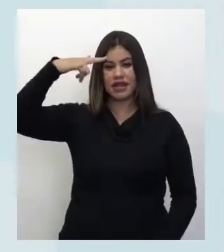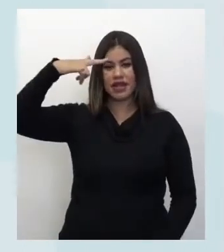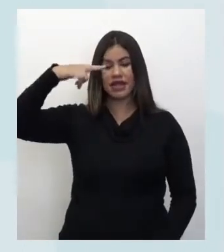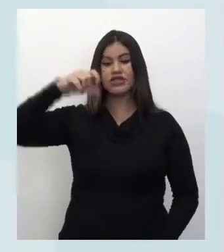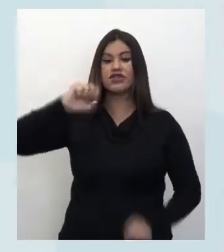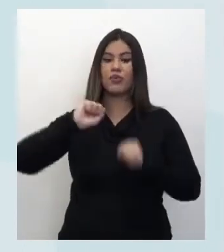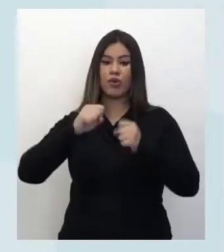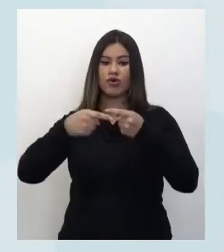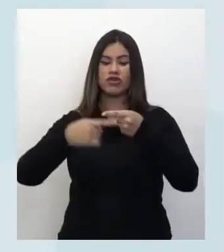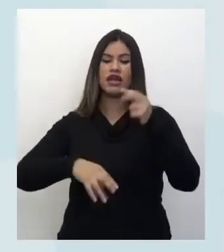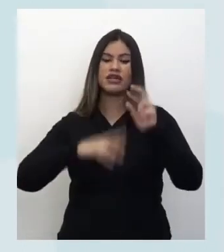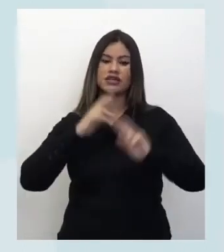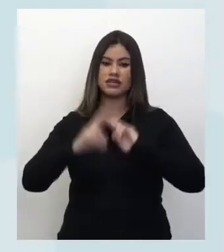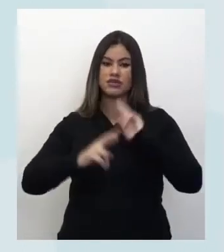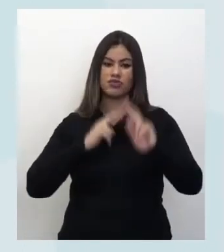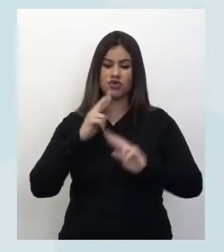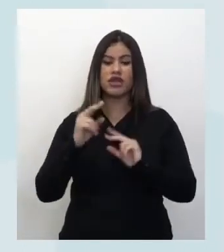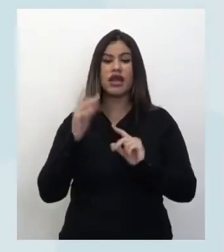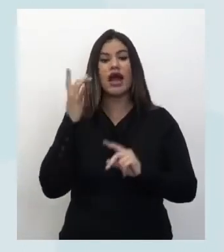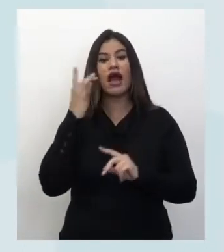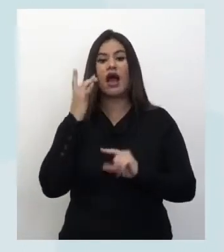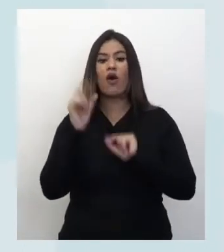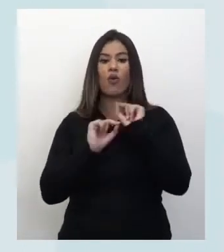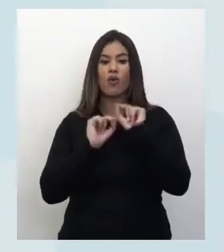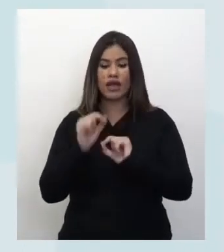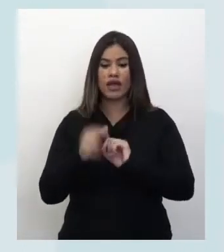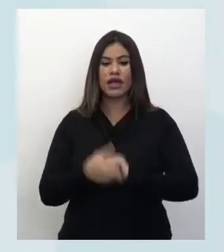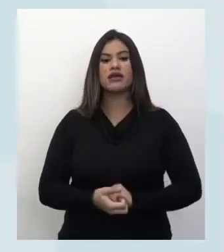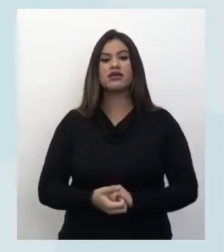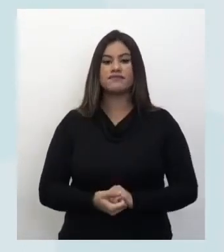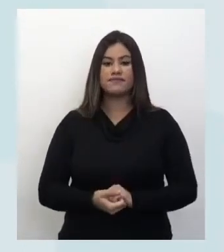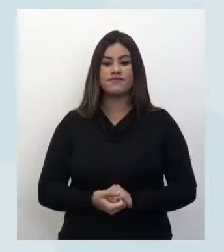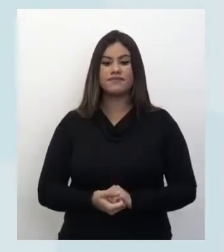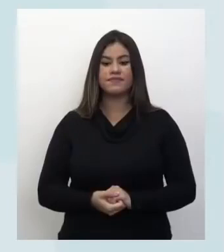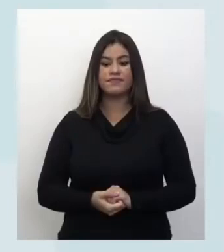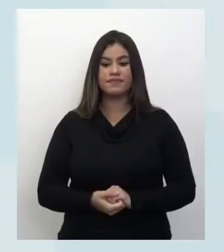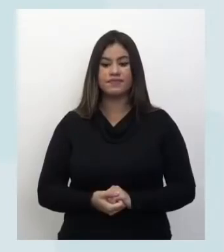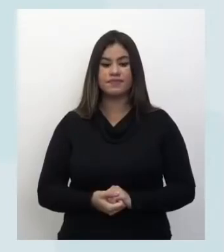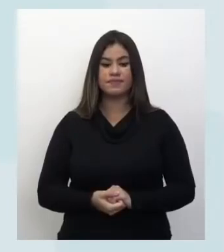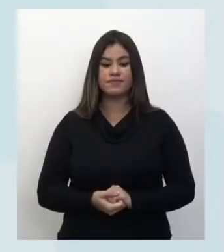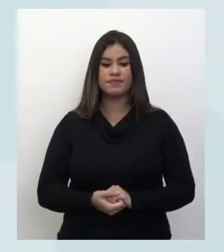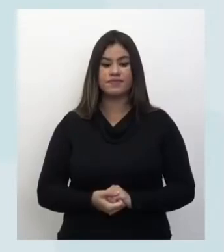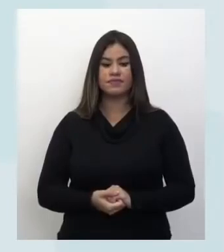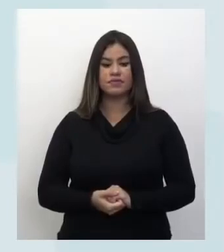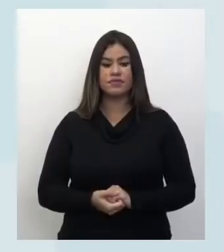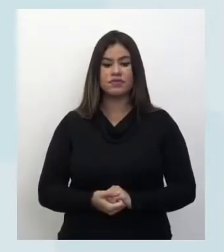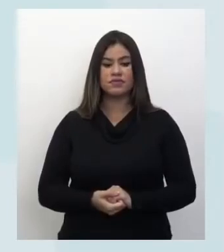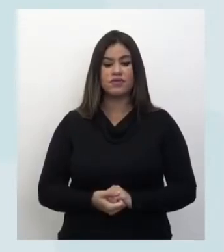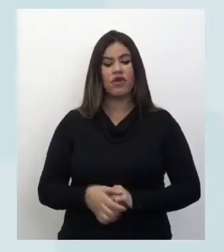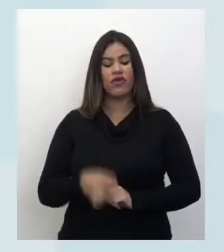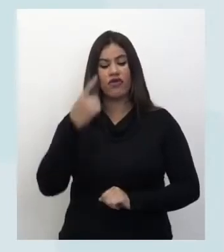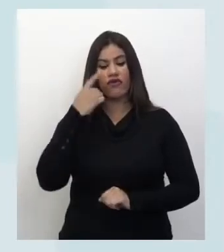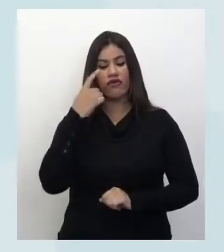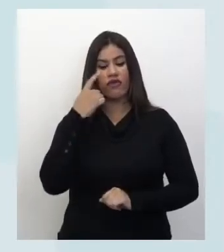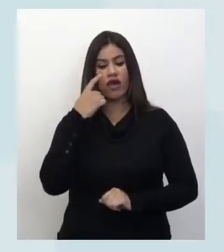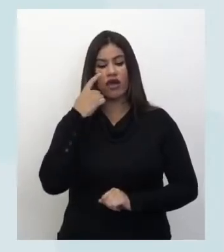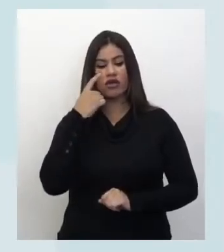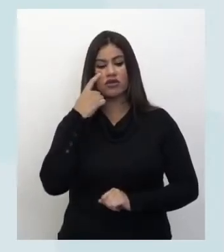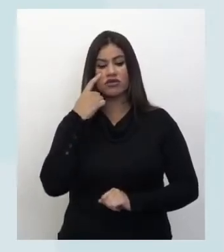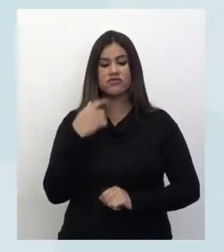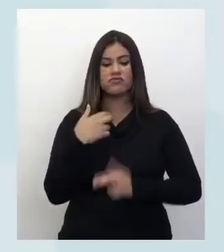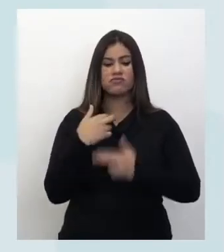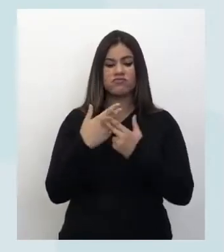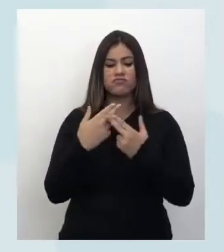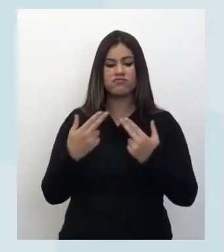no chat o que vocês acham que é isso. Olha só, observem os padrões, né? O que